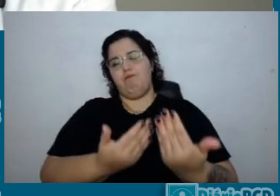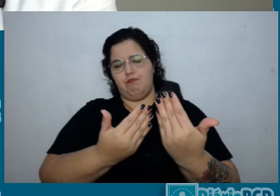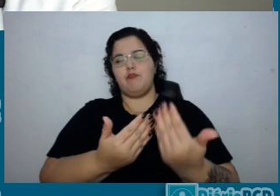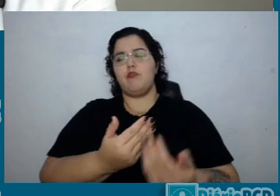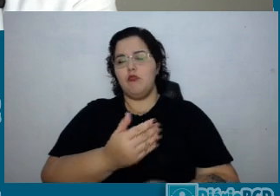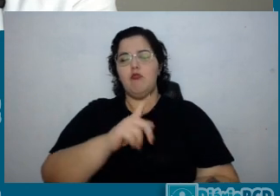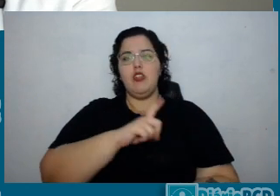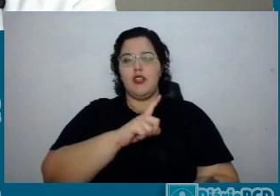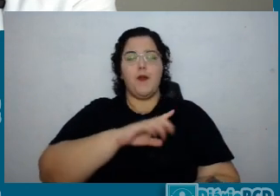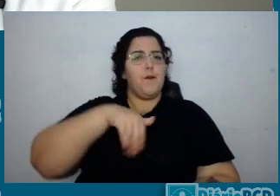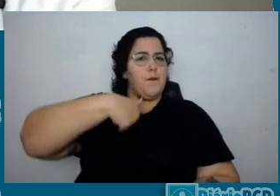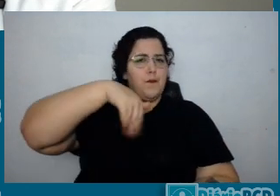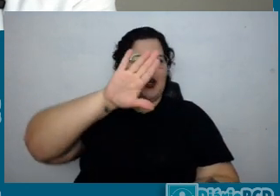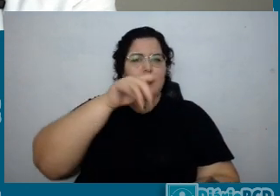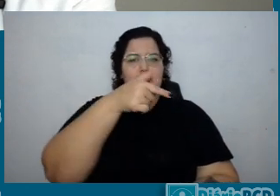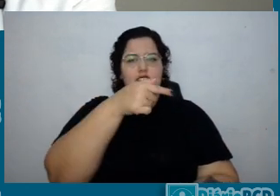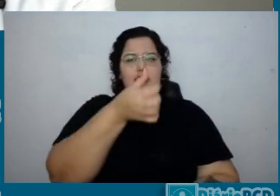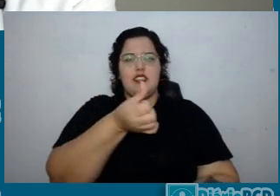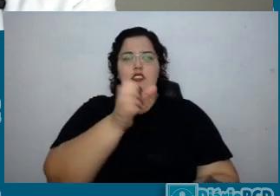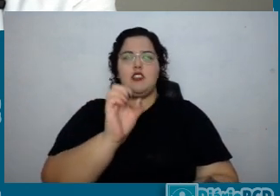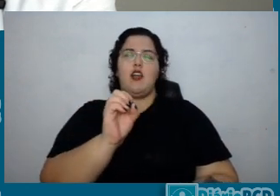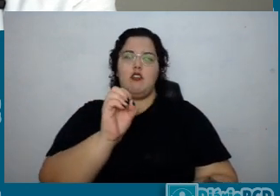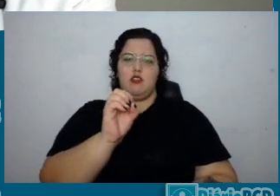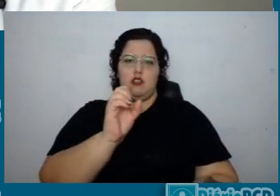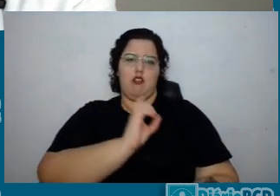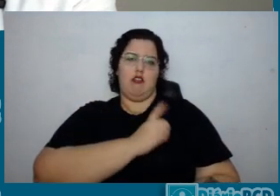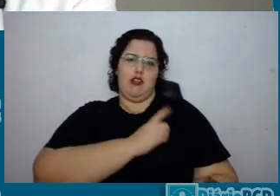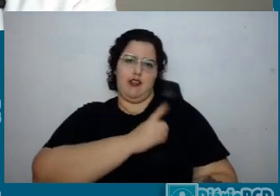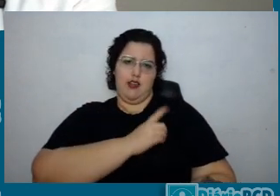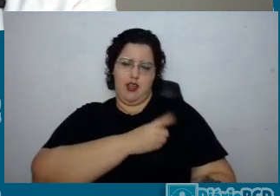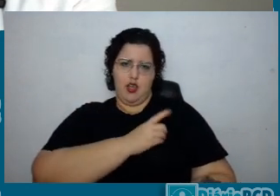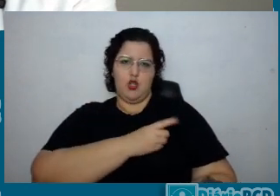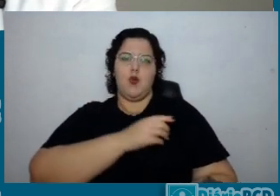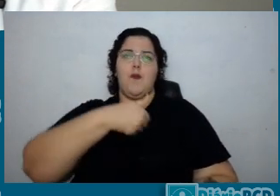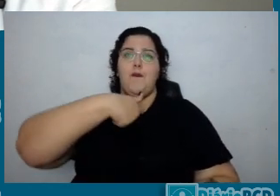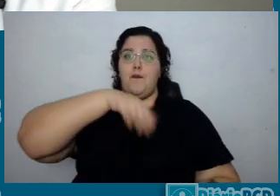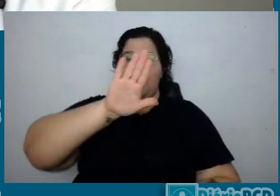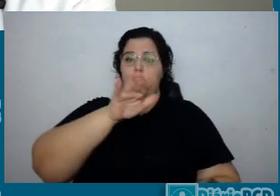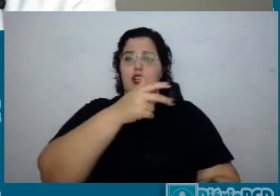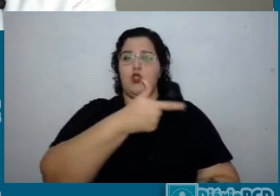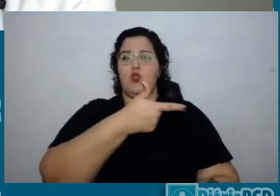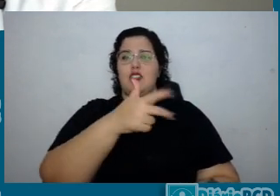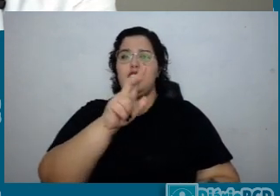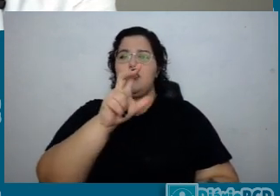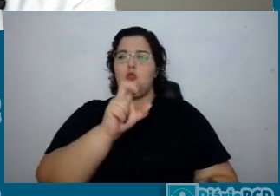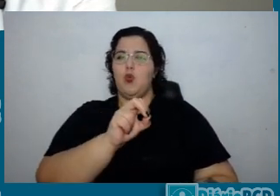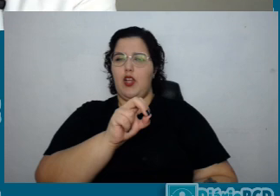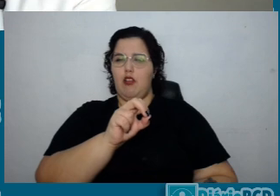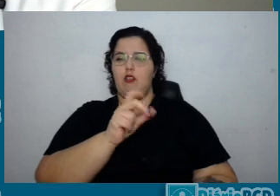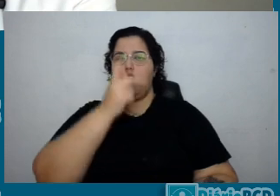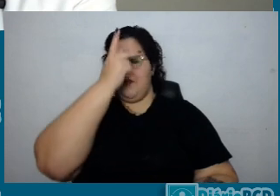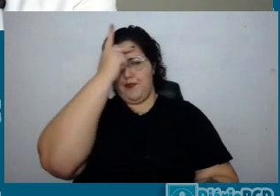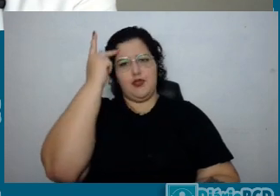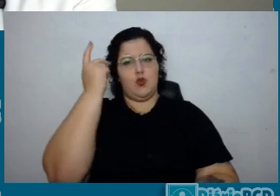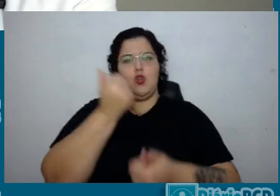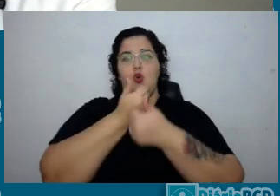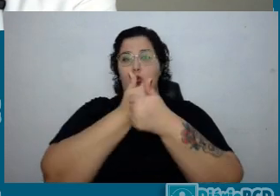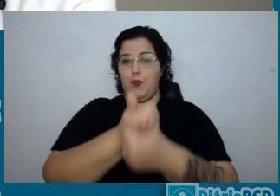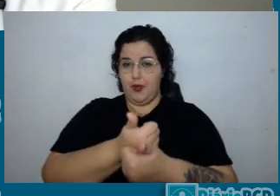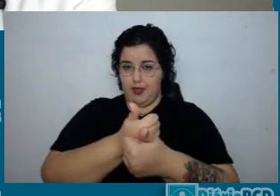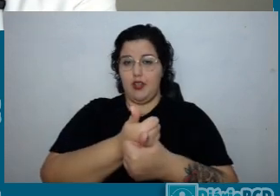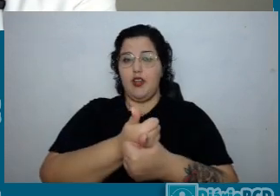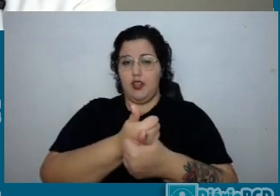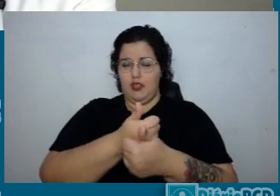ter então mais de 760 delegados, mais de 250